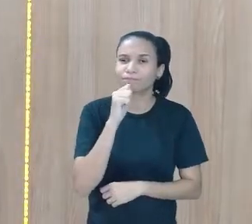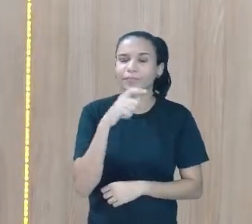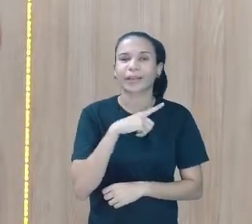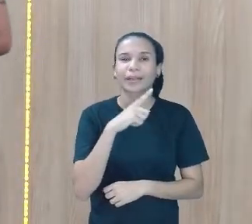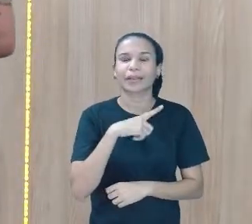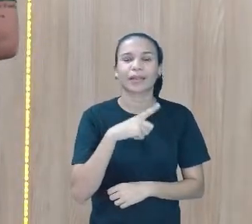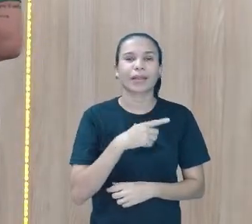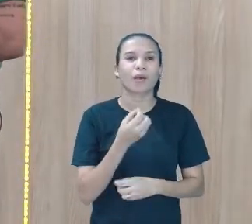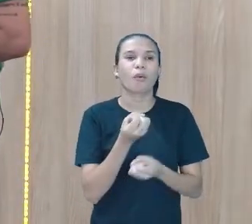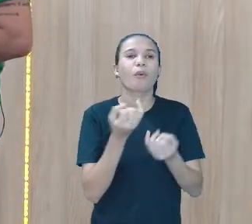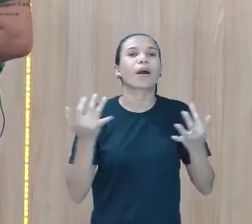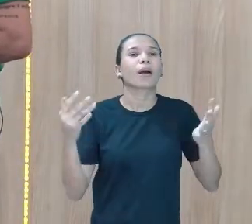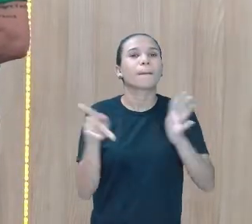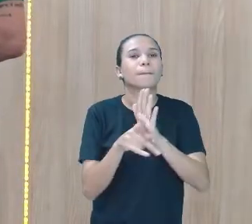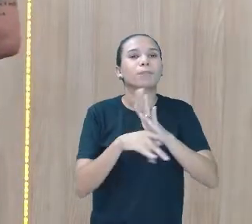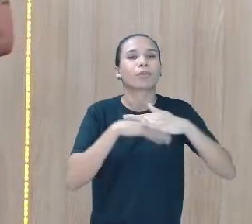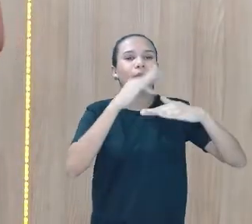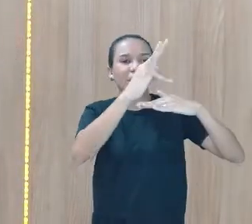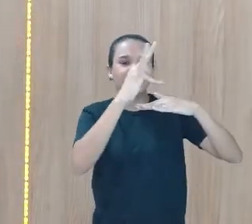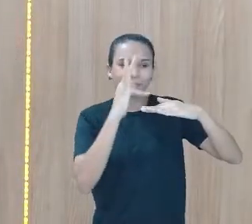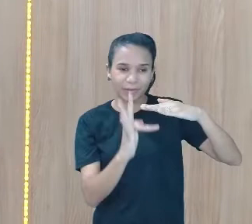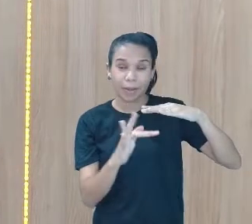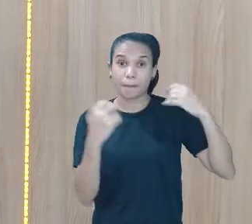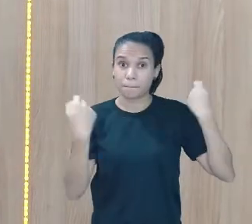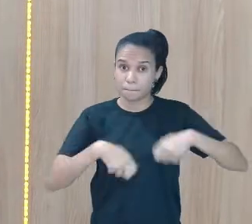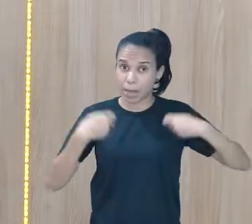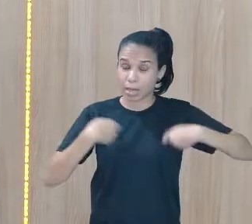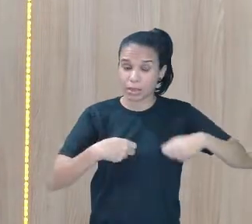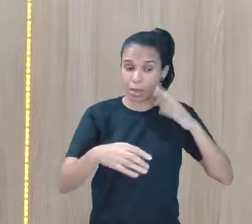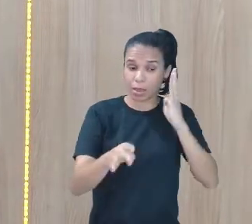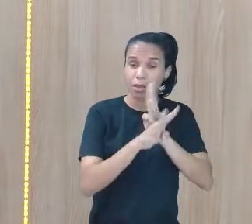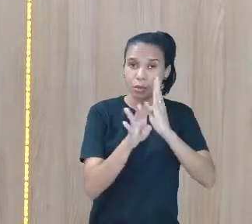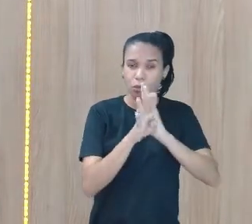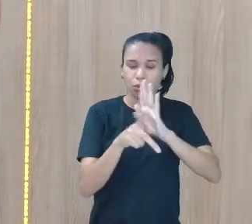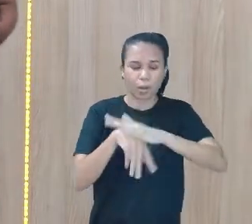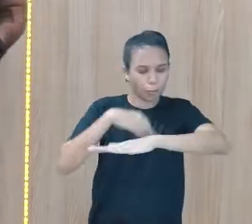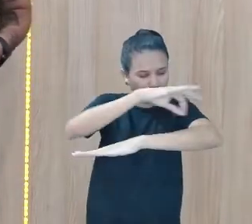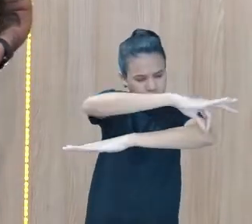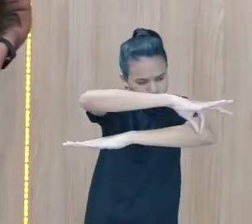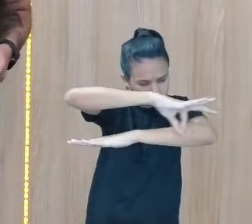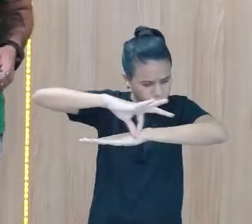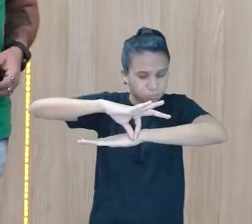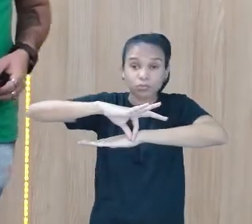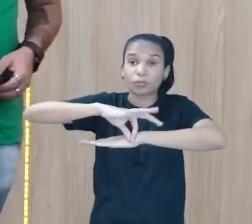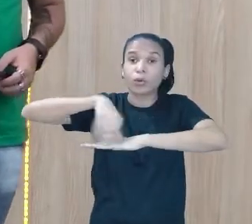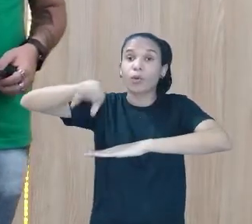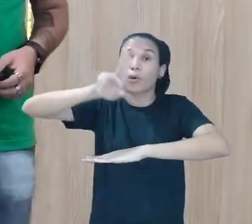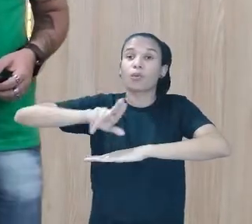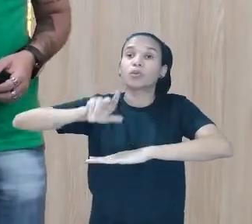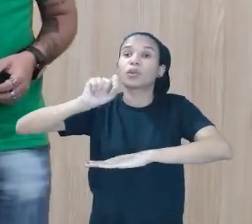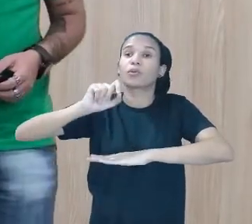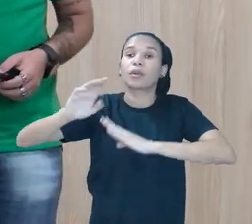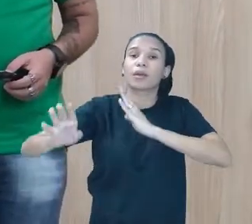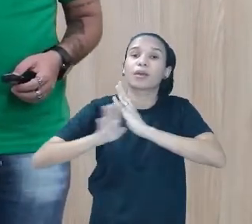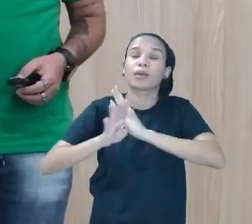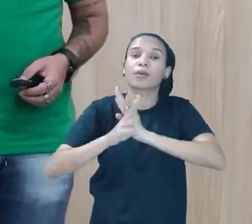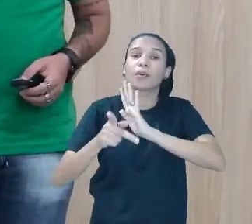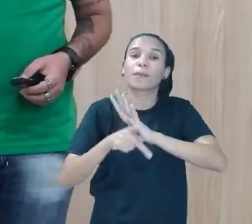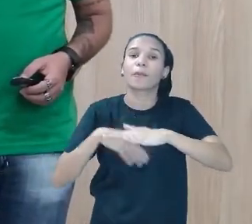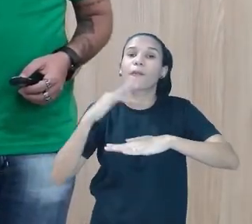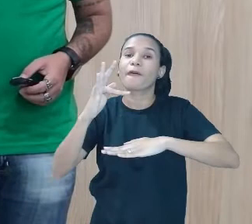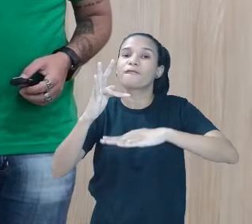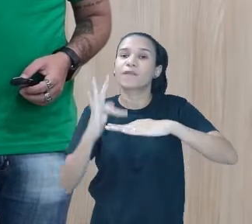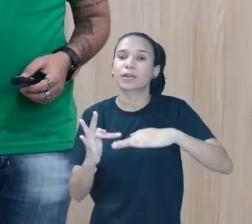uma certa quantidade de frações e você precisa identificar na reta, a gente vai usar a ideia de você encontrar